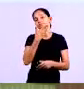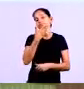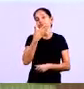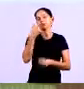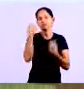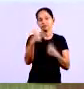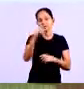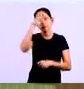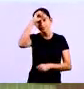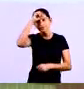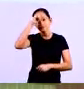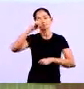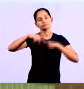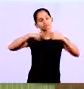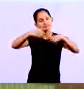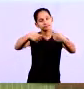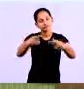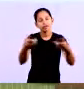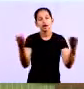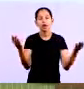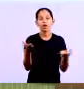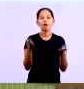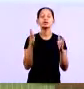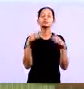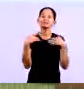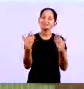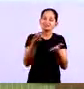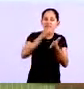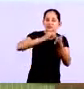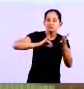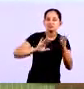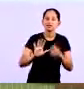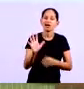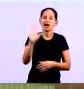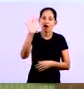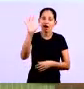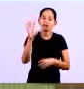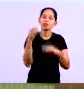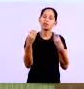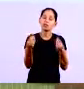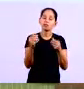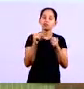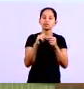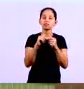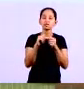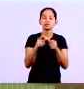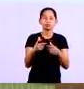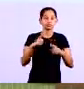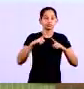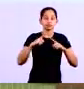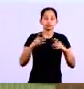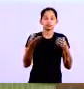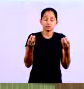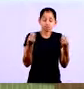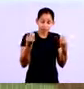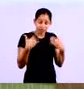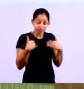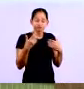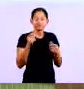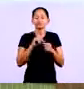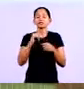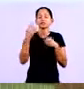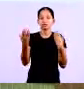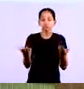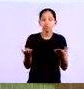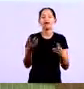possível. A melhor informação possível. Já que a tributação é muito alta, qual a defesa que eu tenho? A defesa que eu tenho é de pagar